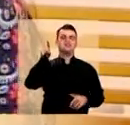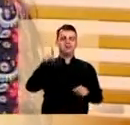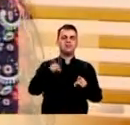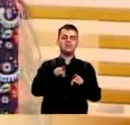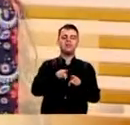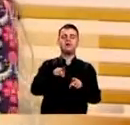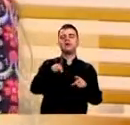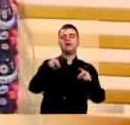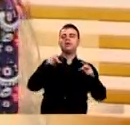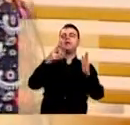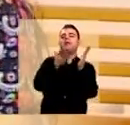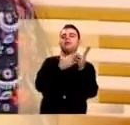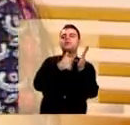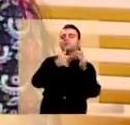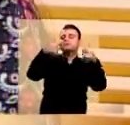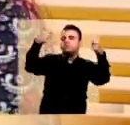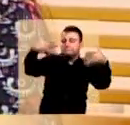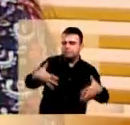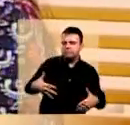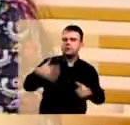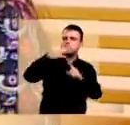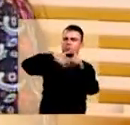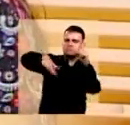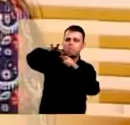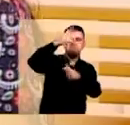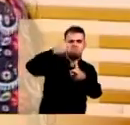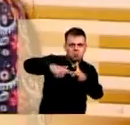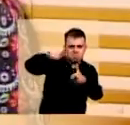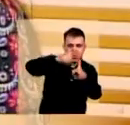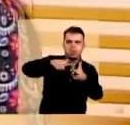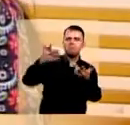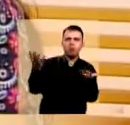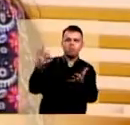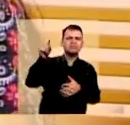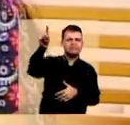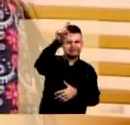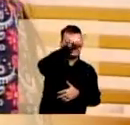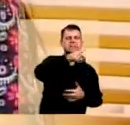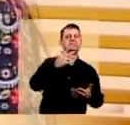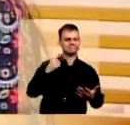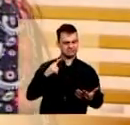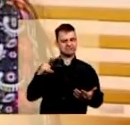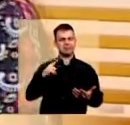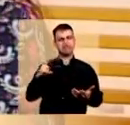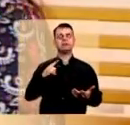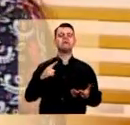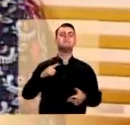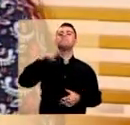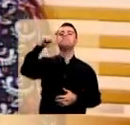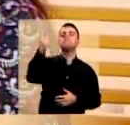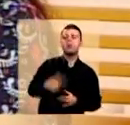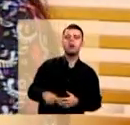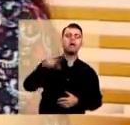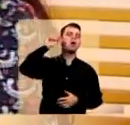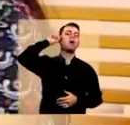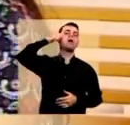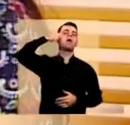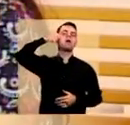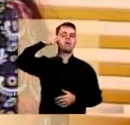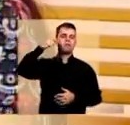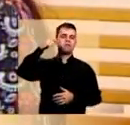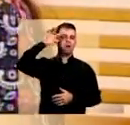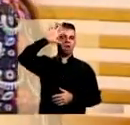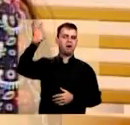ele fala assim, de todos os problemas sociais que a mulher enfrenta na sociedade, não só das mulheres, como o povo negro